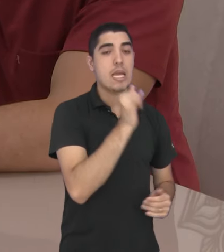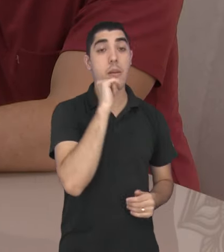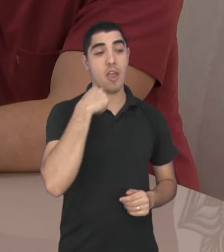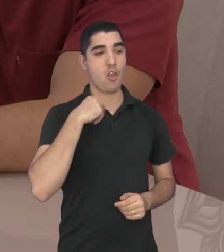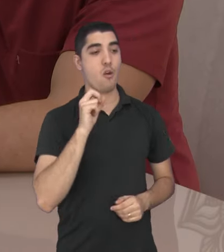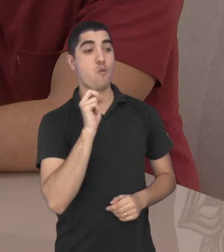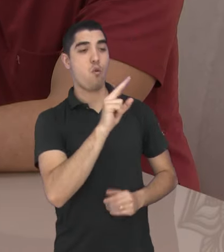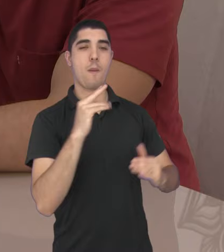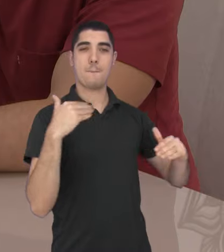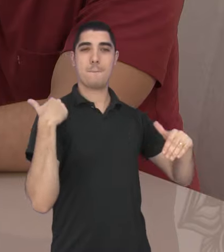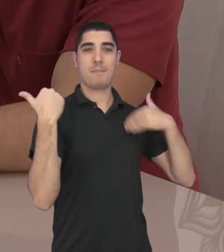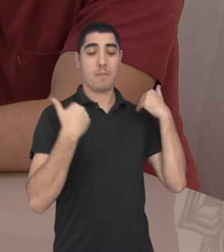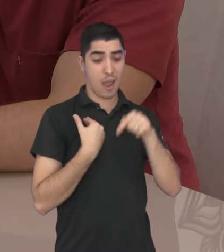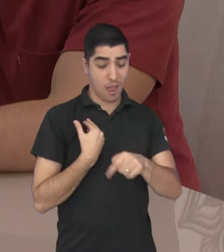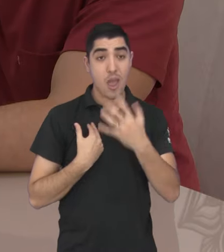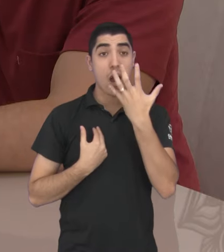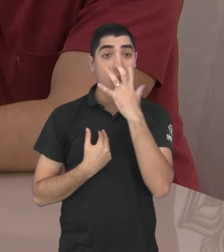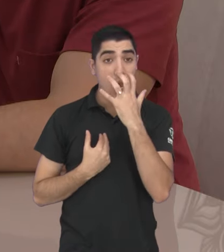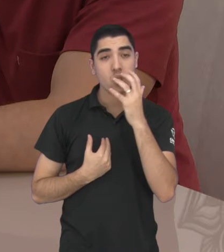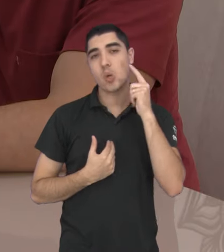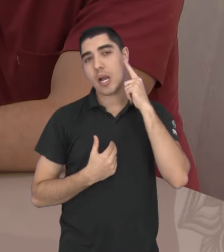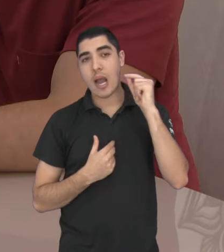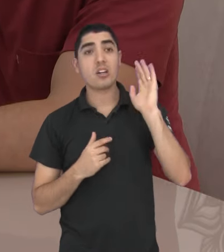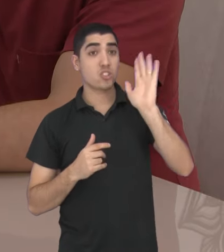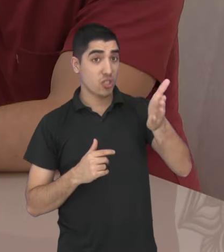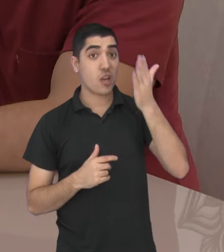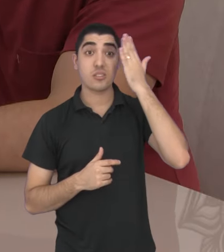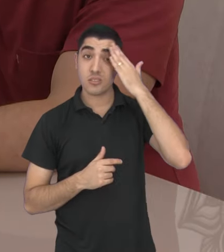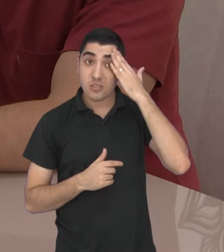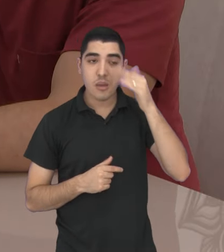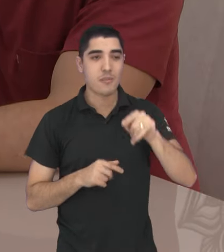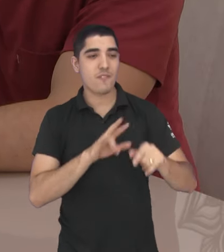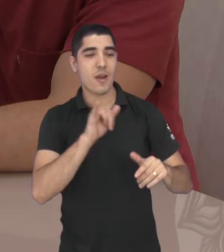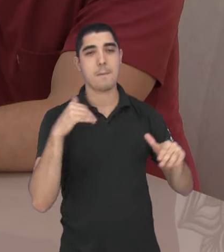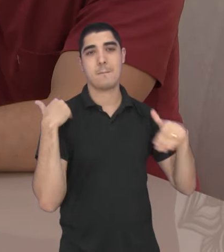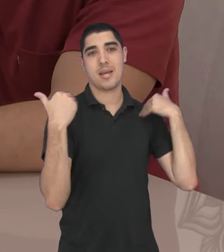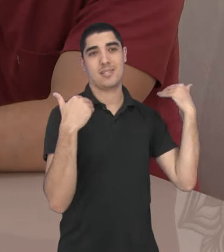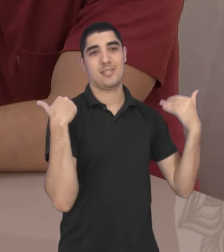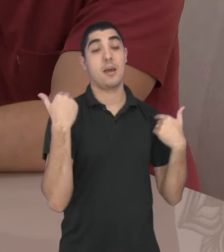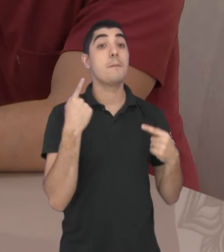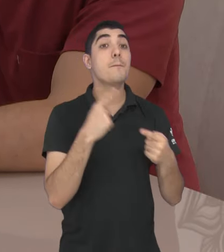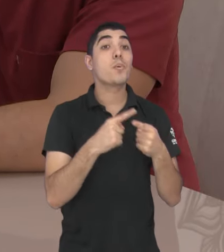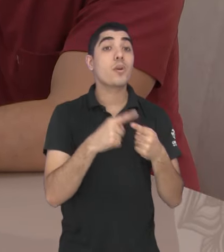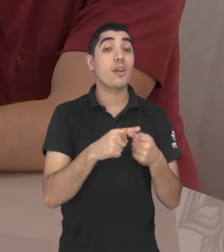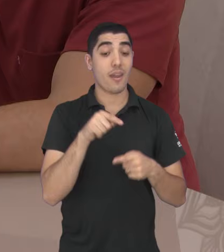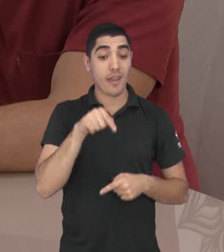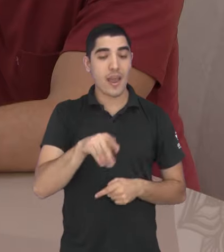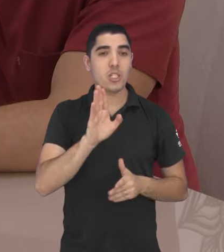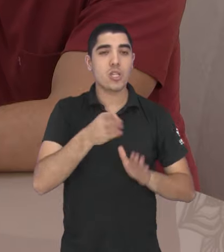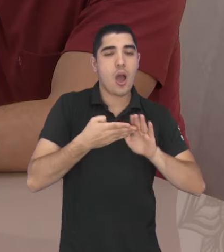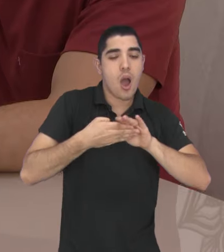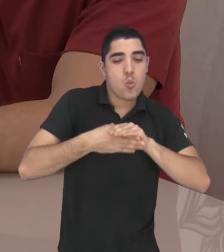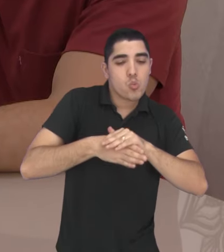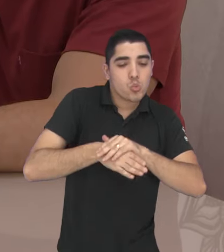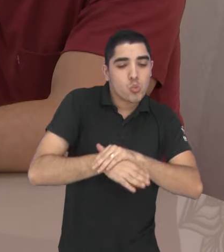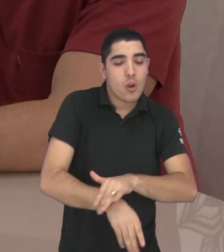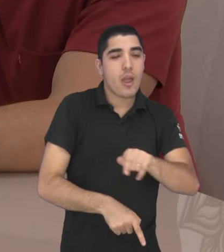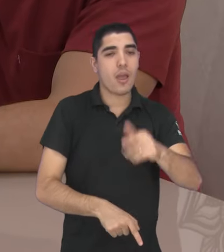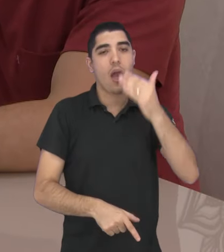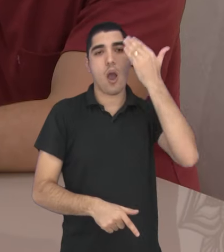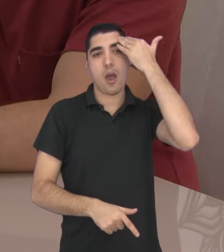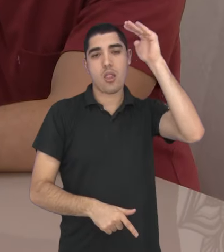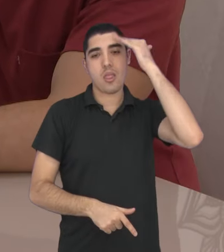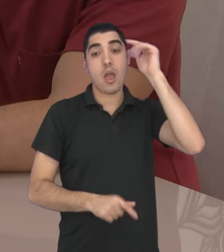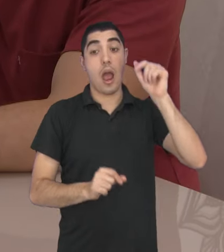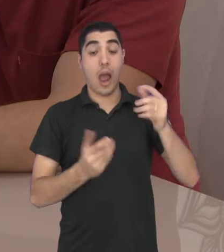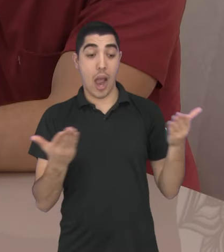vou sair para passear com ele, ele até já sabe, eu nem peguei a coleira, já sabe. Porque você está expressando alguma coisa que ele já entende como